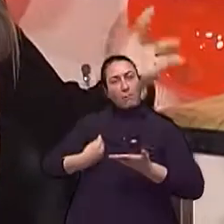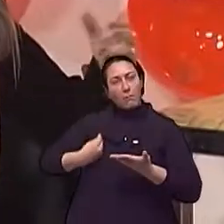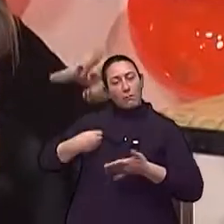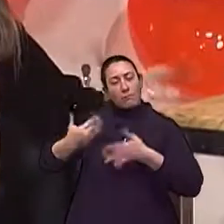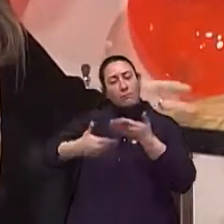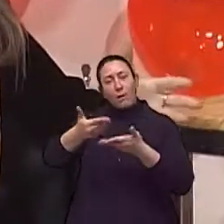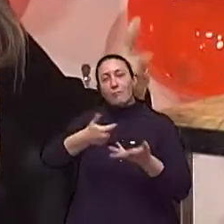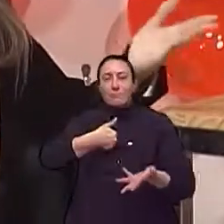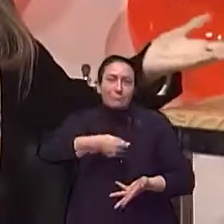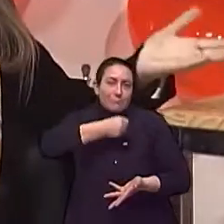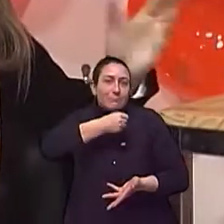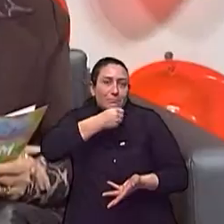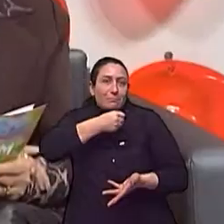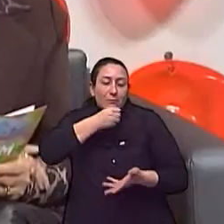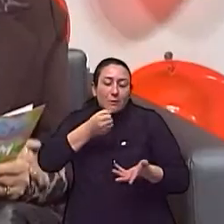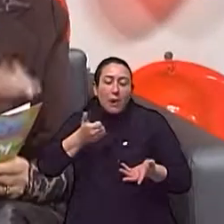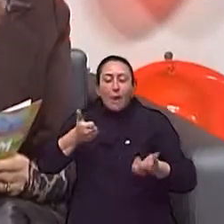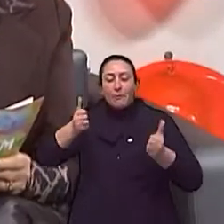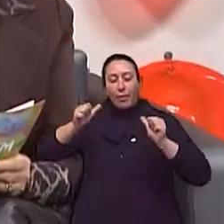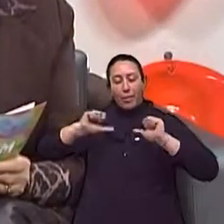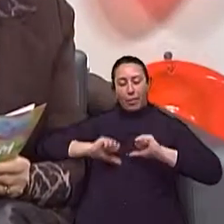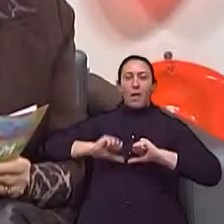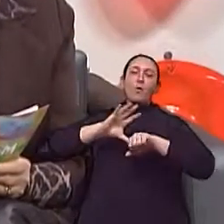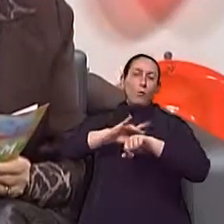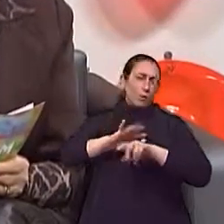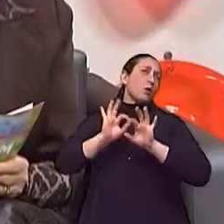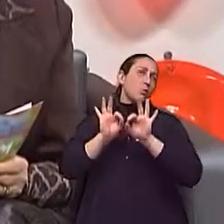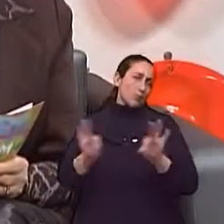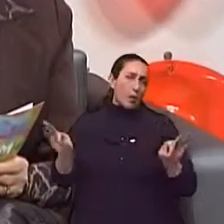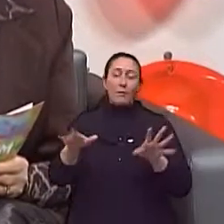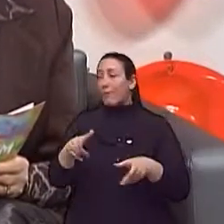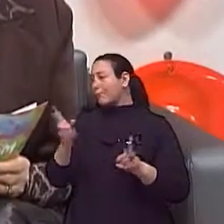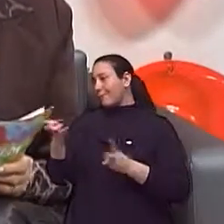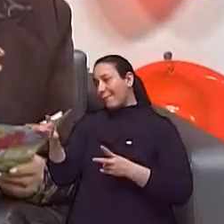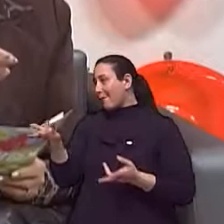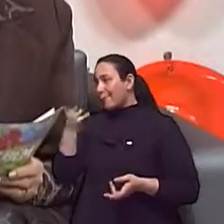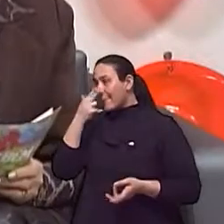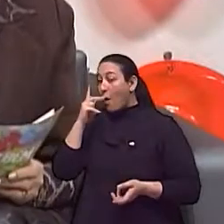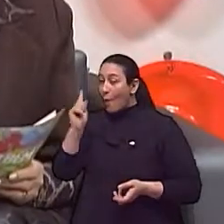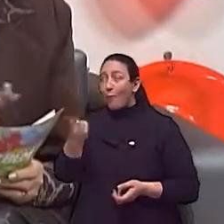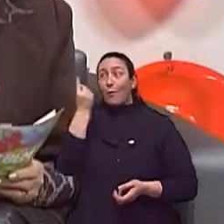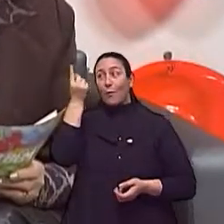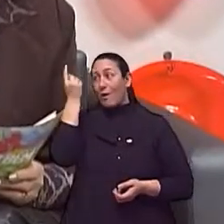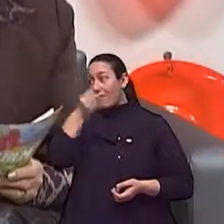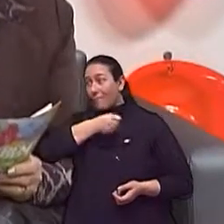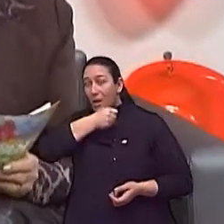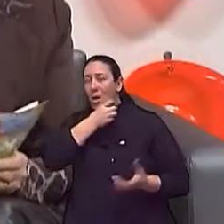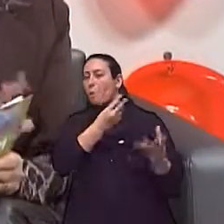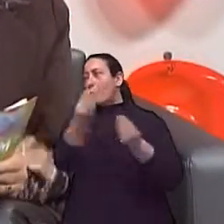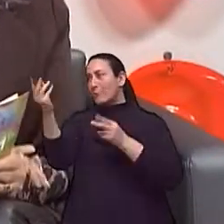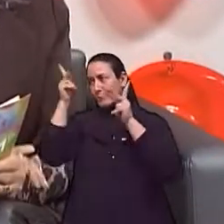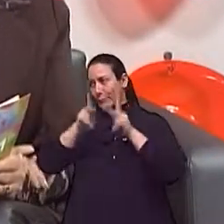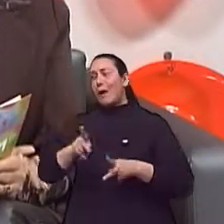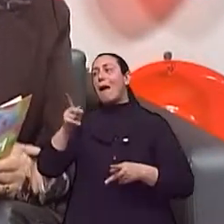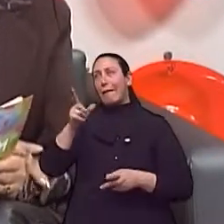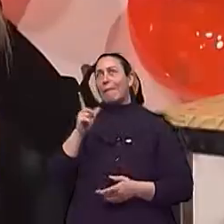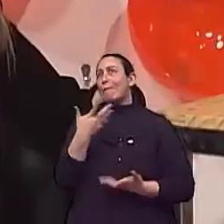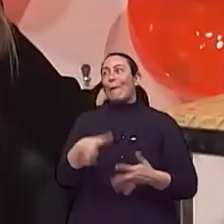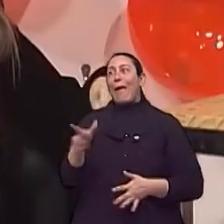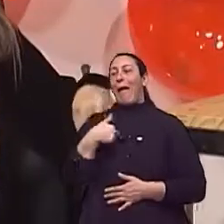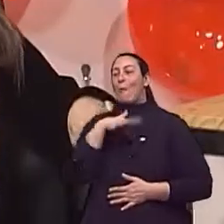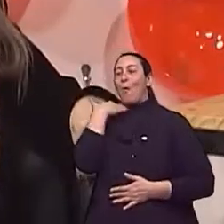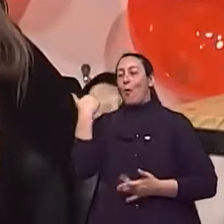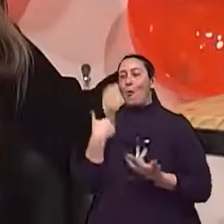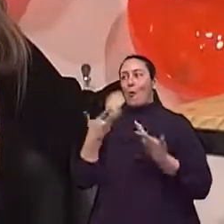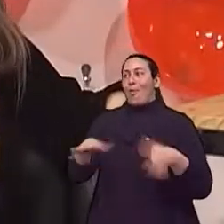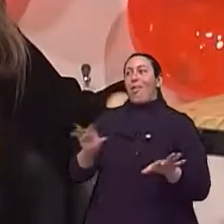Bené porque se vive mais Claro só tem um jeito de não ficar velho que nem eu digo sempre aqui esse a gente não quer ninguém exatamente Então mas nós vamos ter que